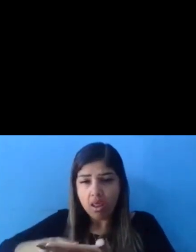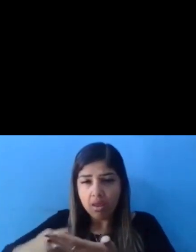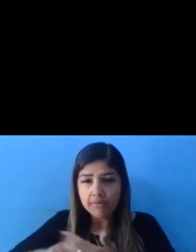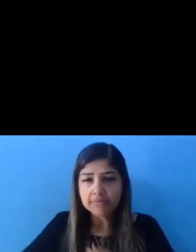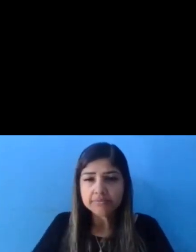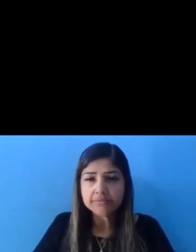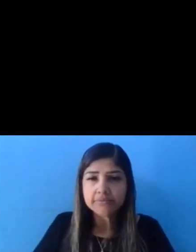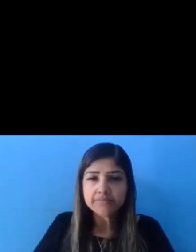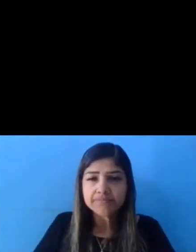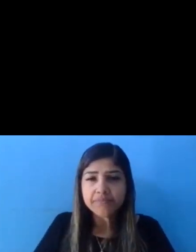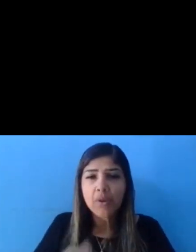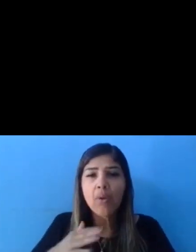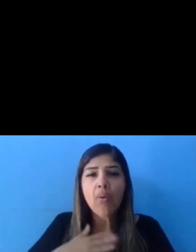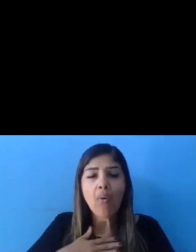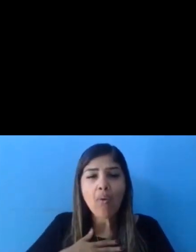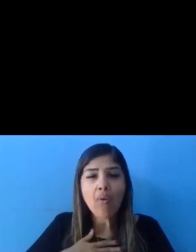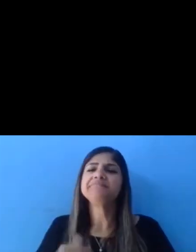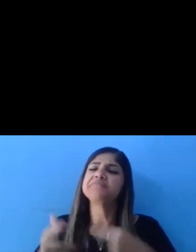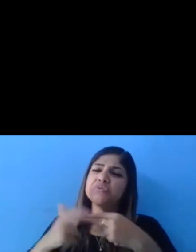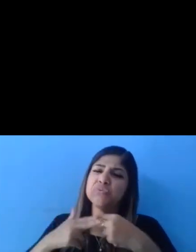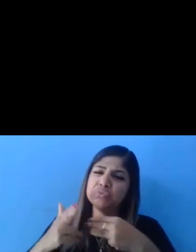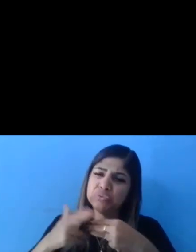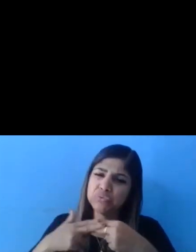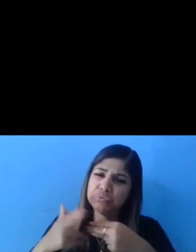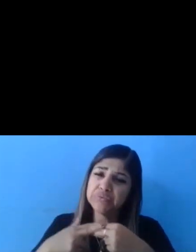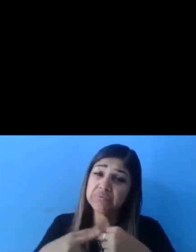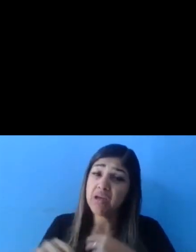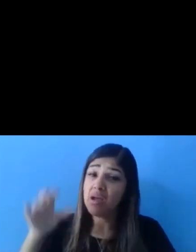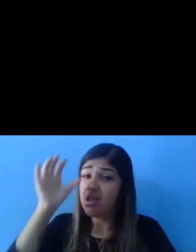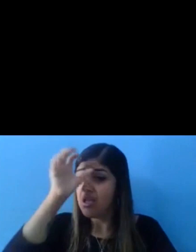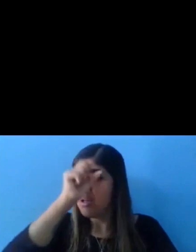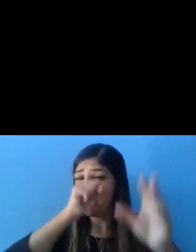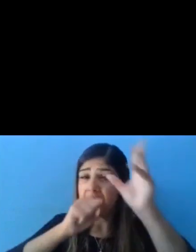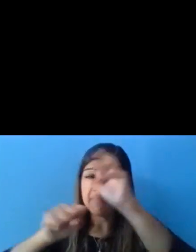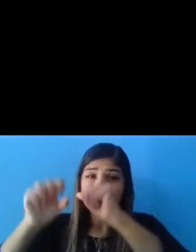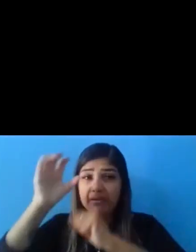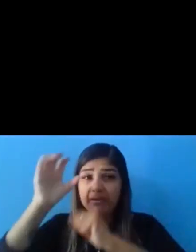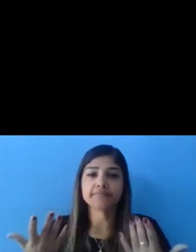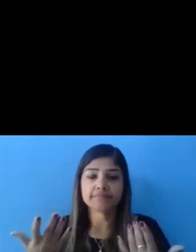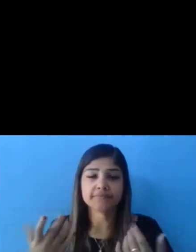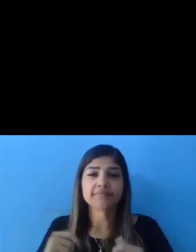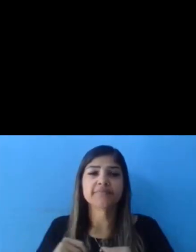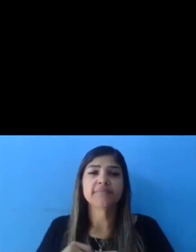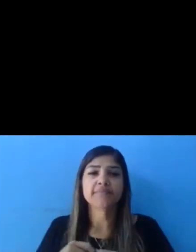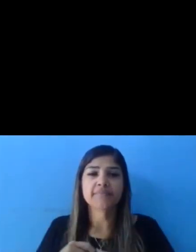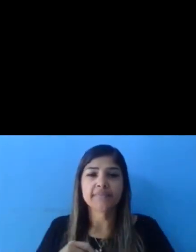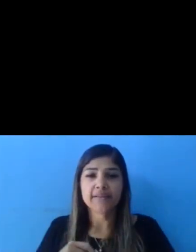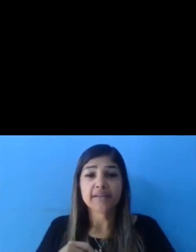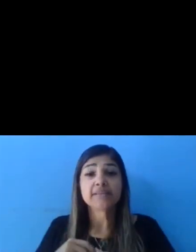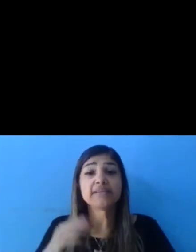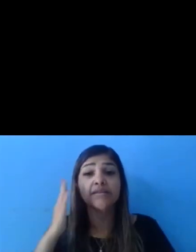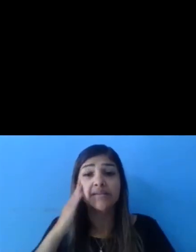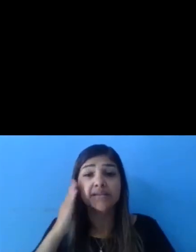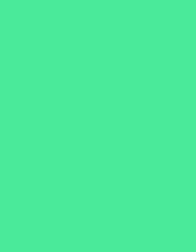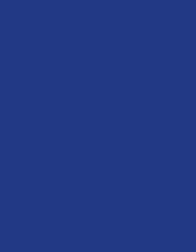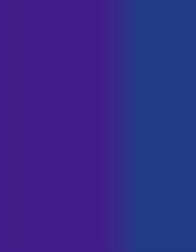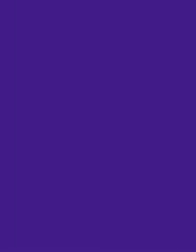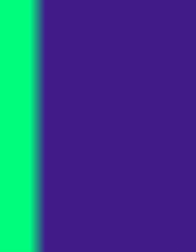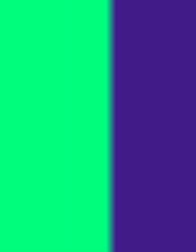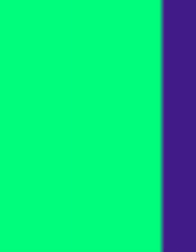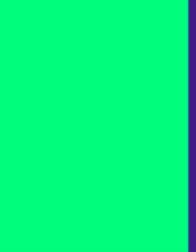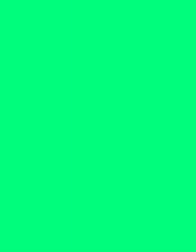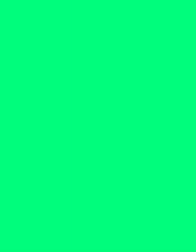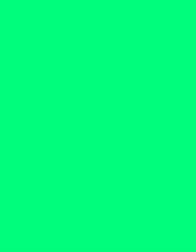fã de podcast, eu sou viciado em podcast. Mas eu aprendo muito com as pessoas, com a prática. Você consegue aprender de todo mundo.